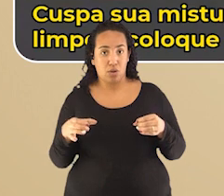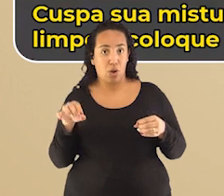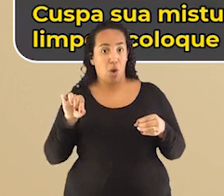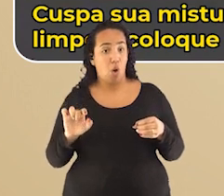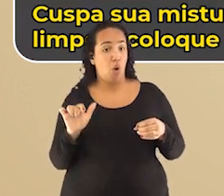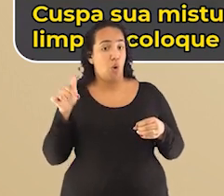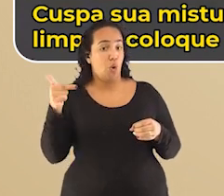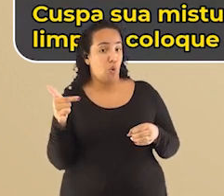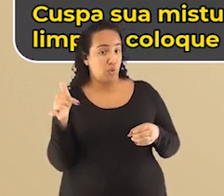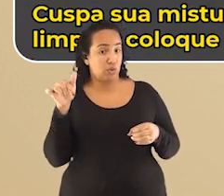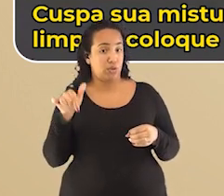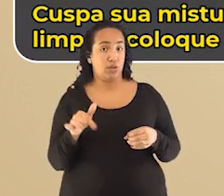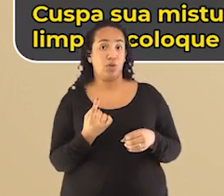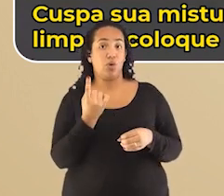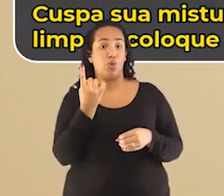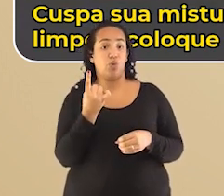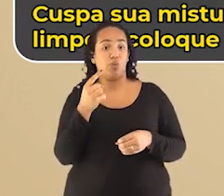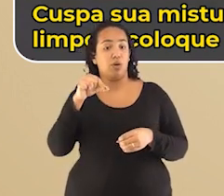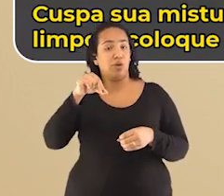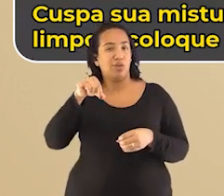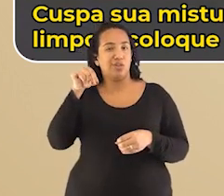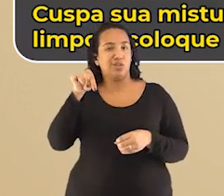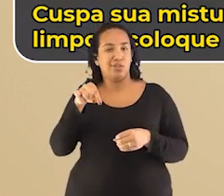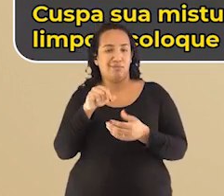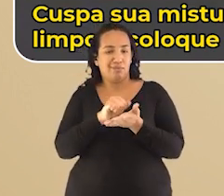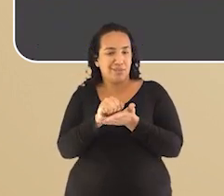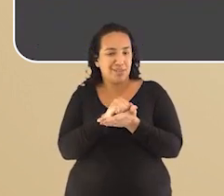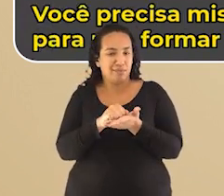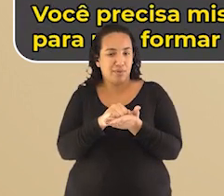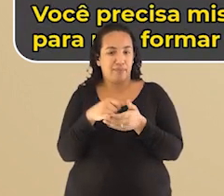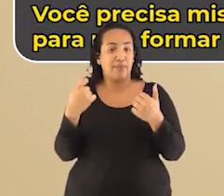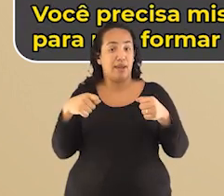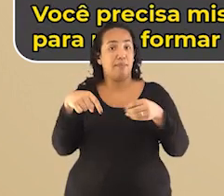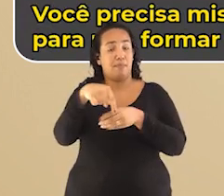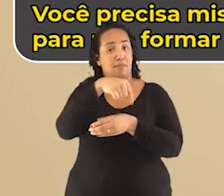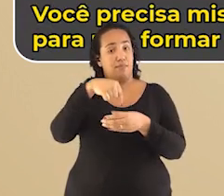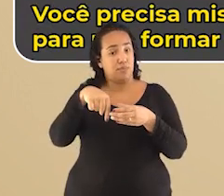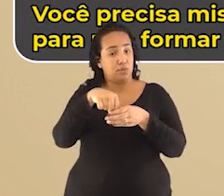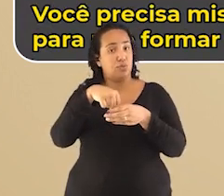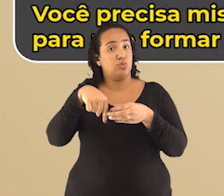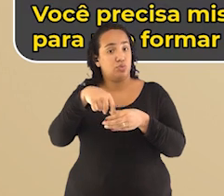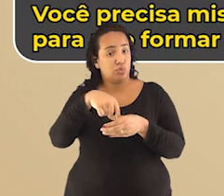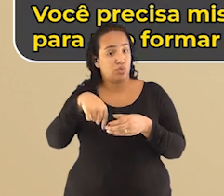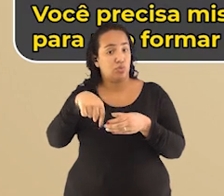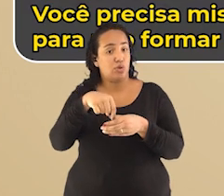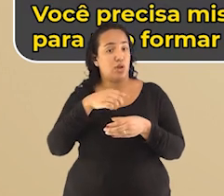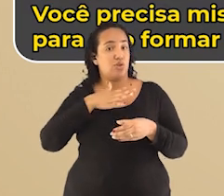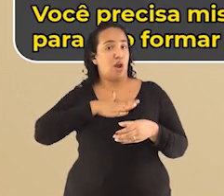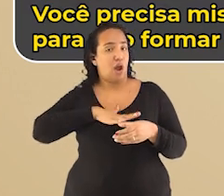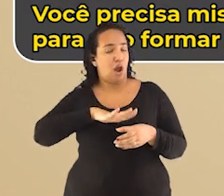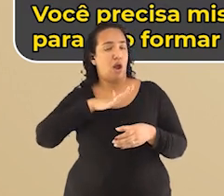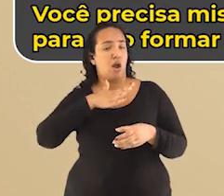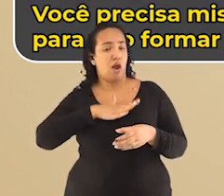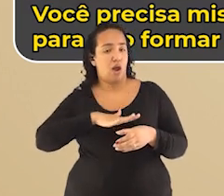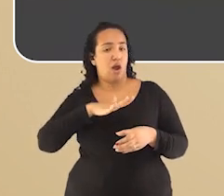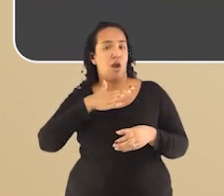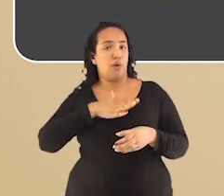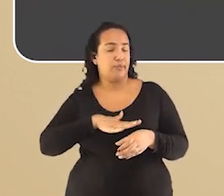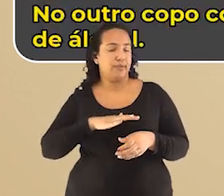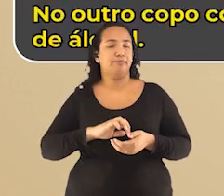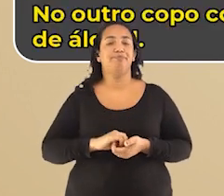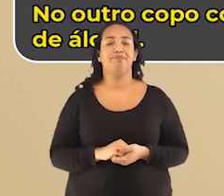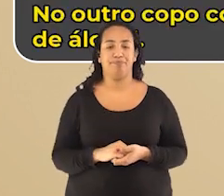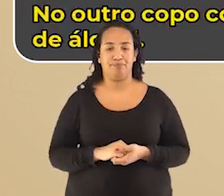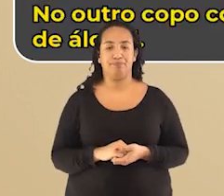copo transparente limpo e coloque uma gota de detergente. Você precisa misturar bem devagarinho para não